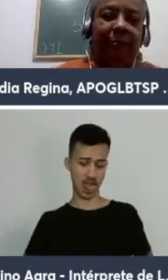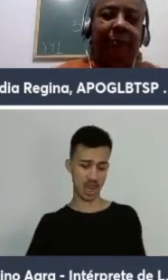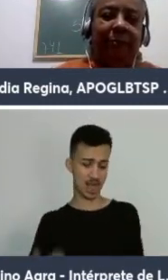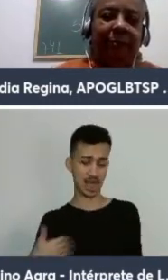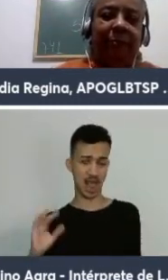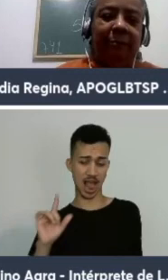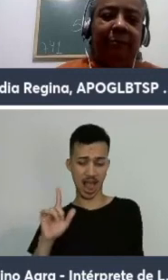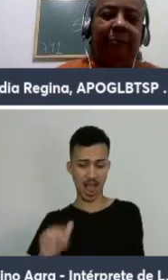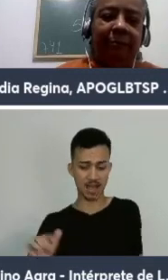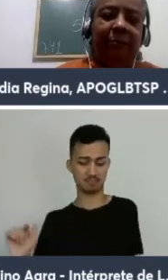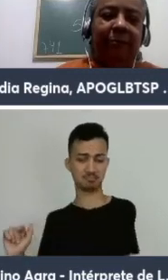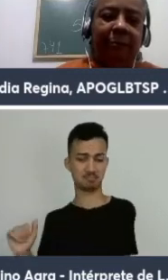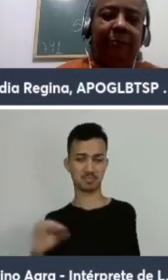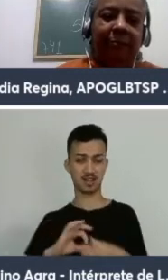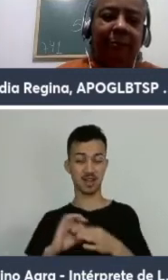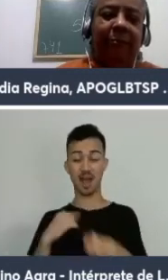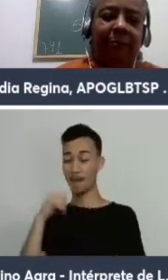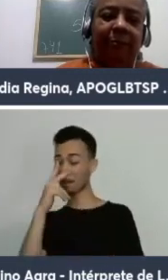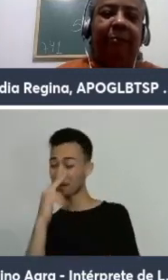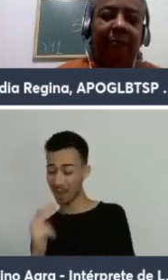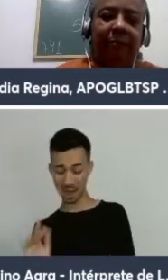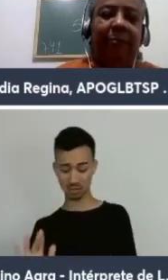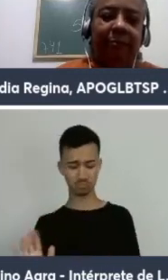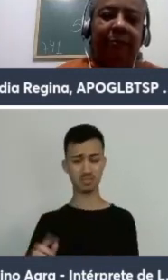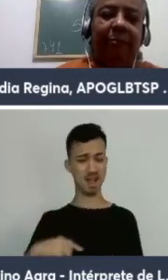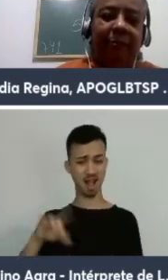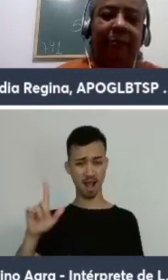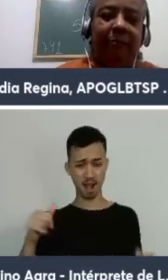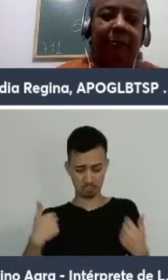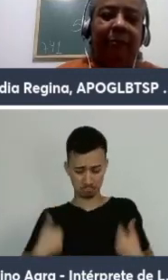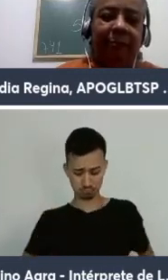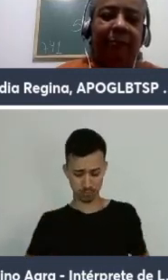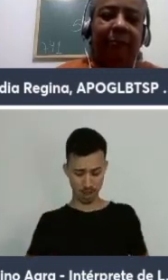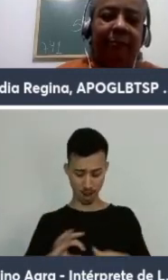você é, deixar de parecer e ser. E com essa postura,